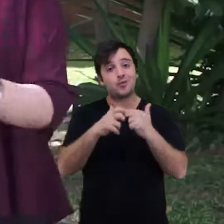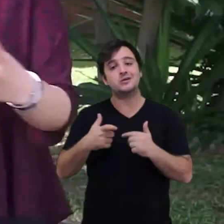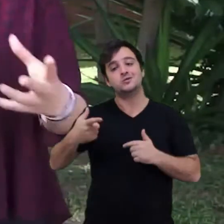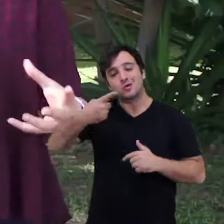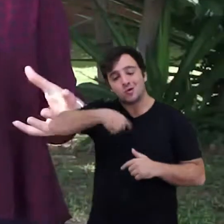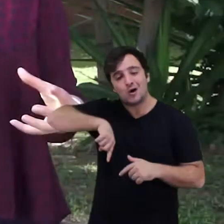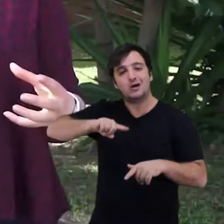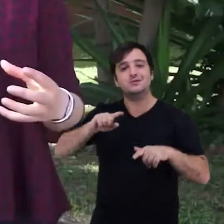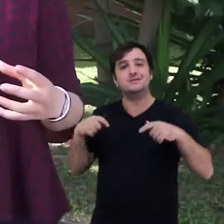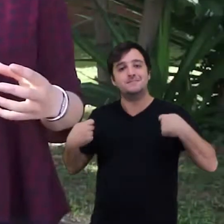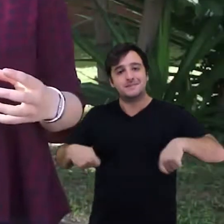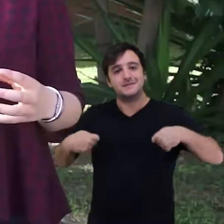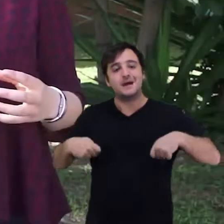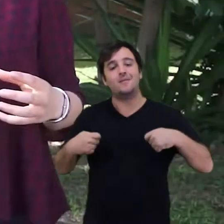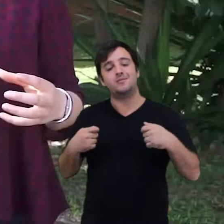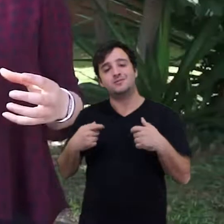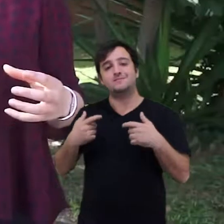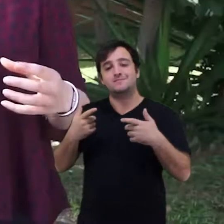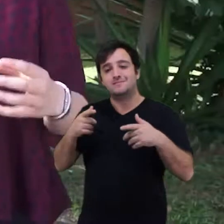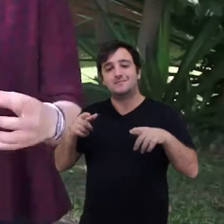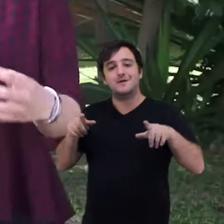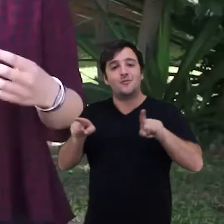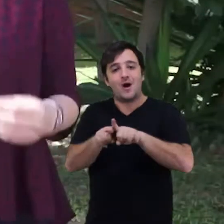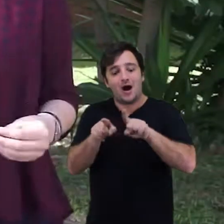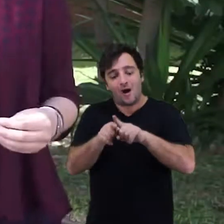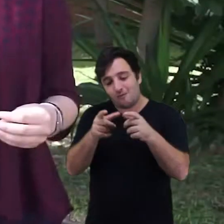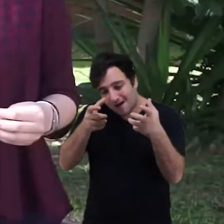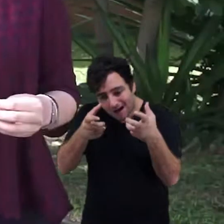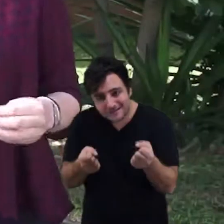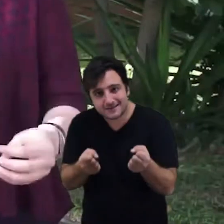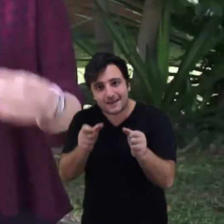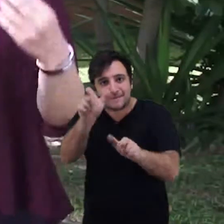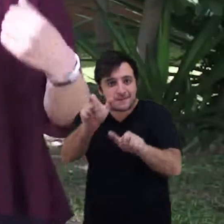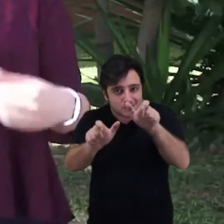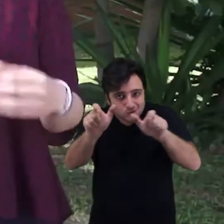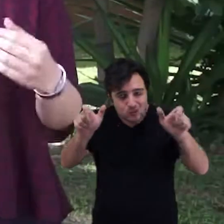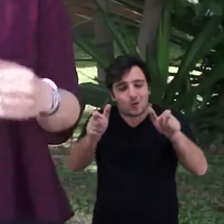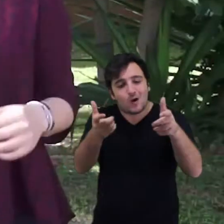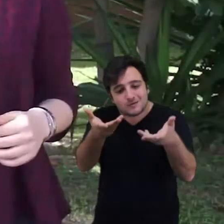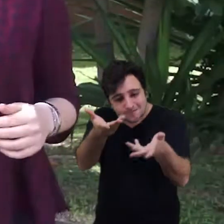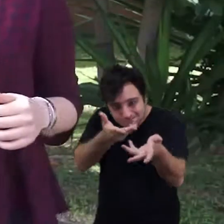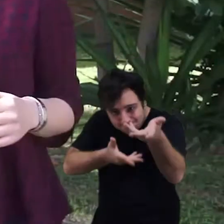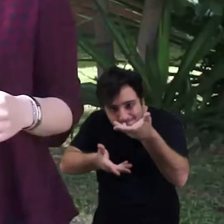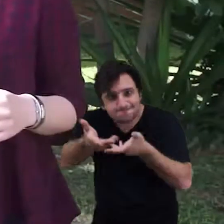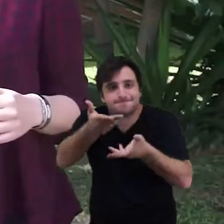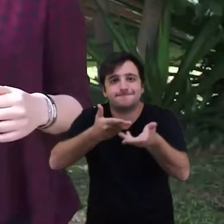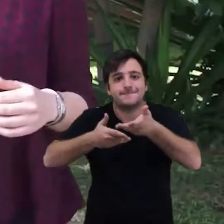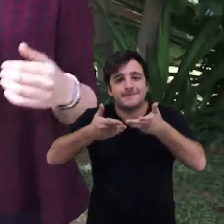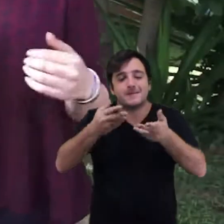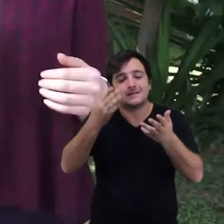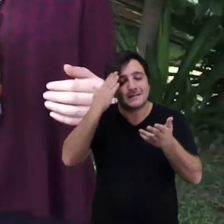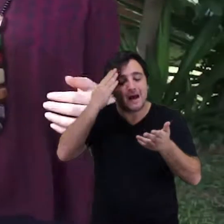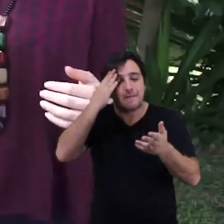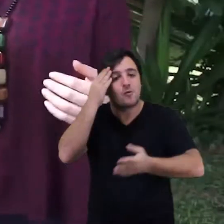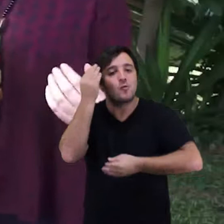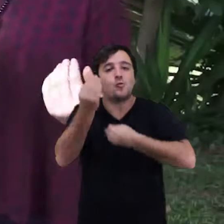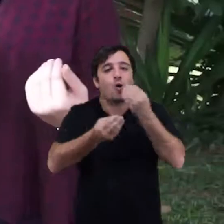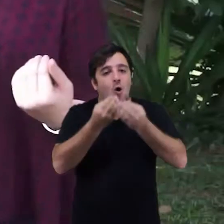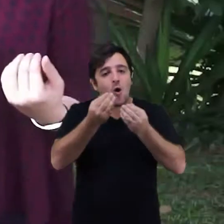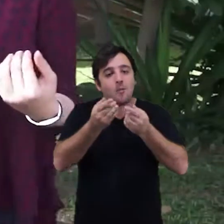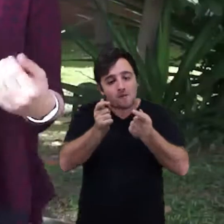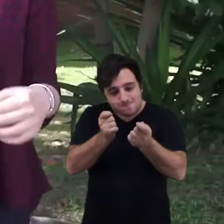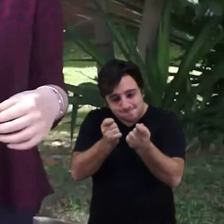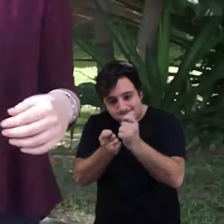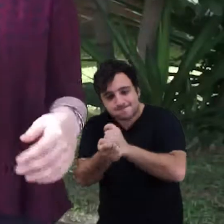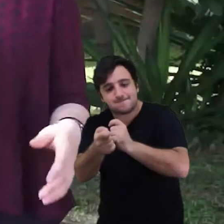do trabalho, do contato mais direto, do trabalho da psicologia desse contato mais direto com os imigrantes